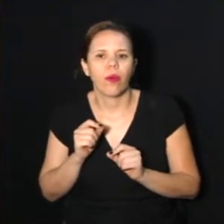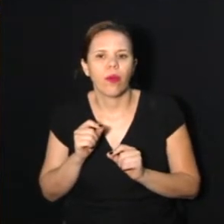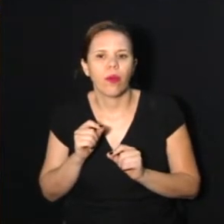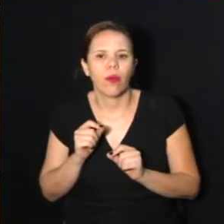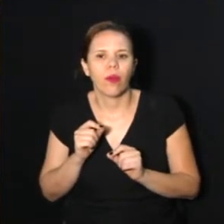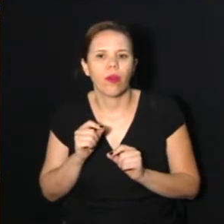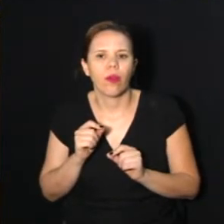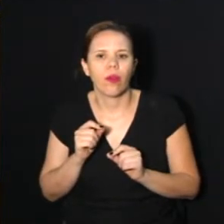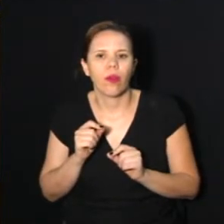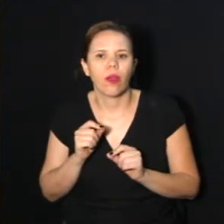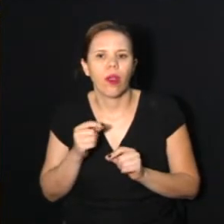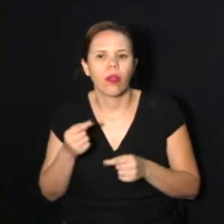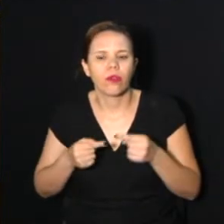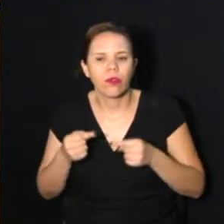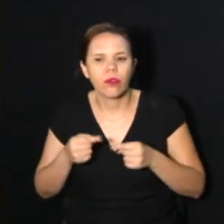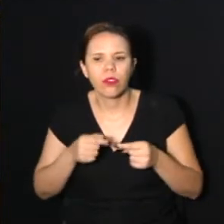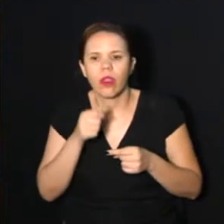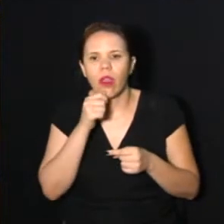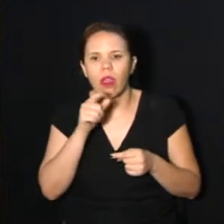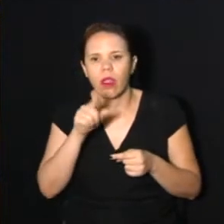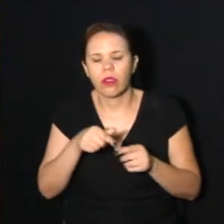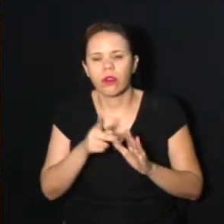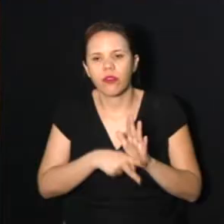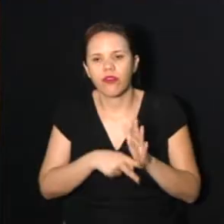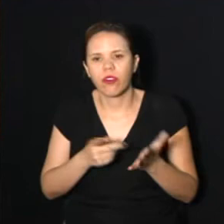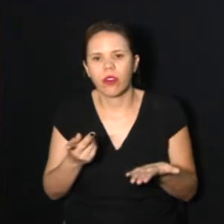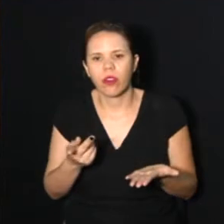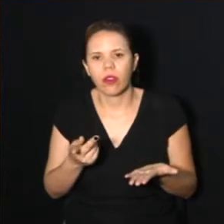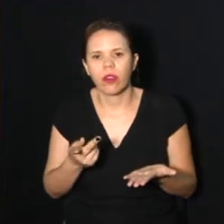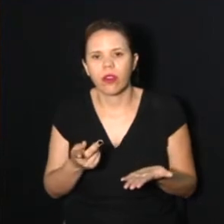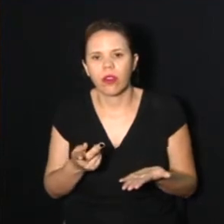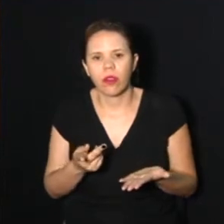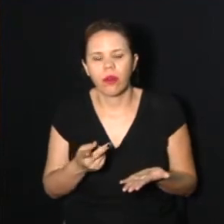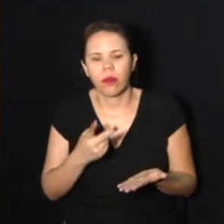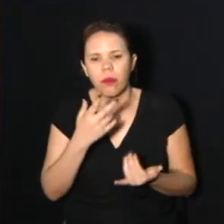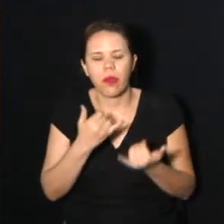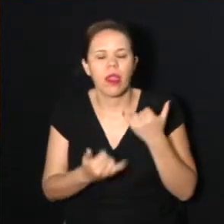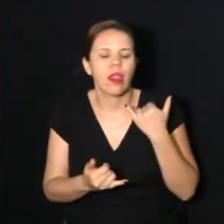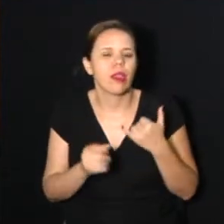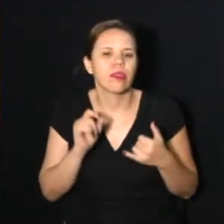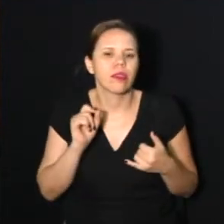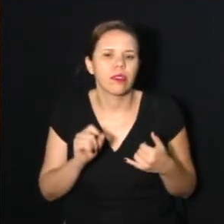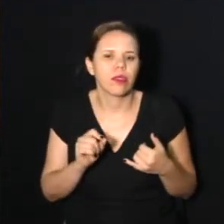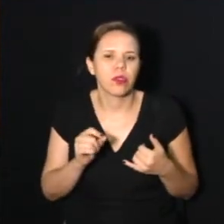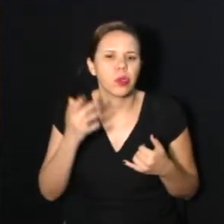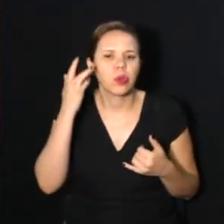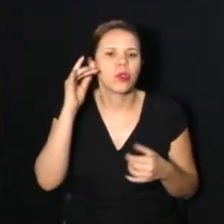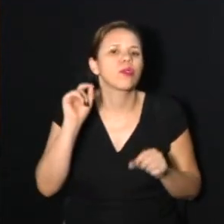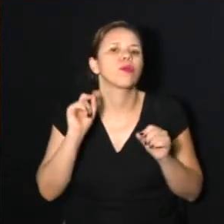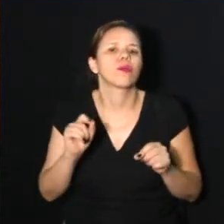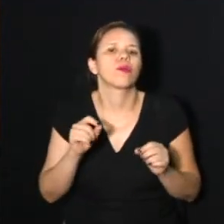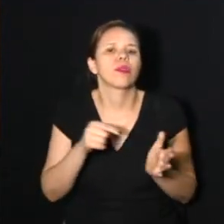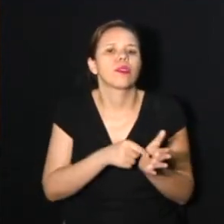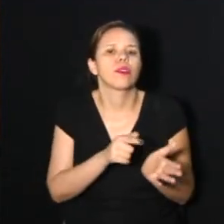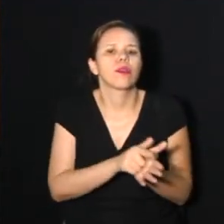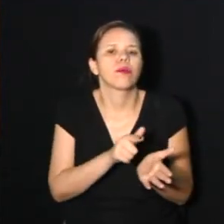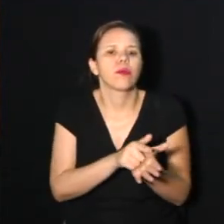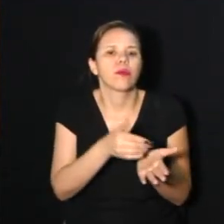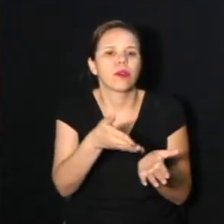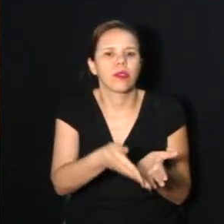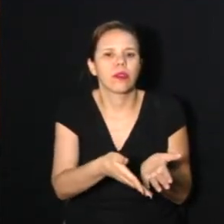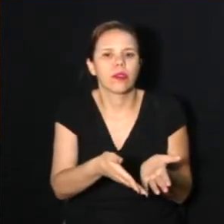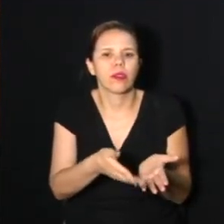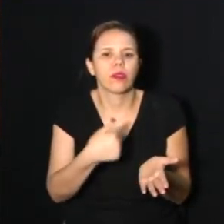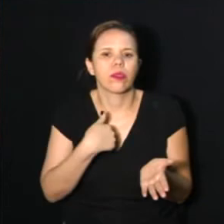discutir um pouco justamente esse projeto, que parece que, não sei com quem está com o senhor, se